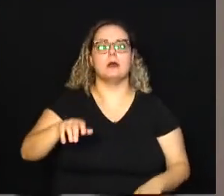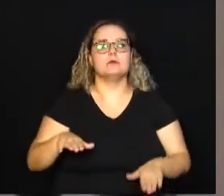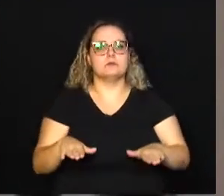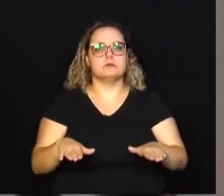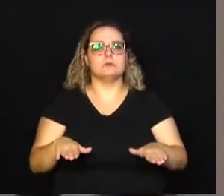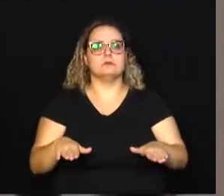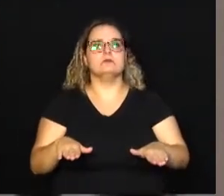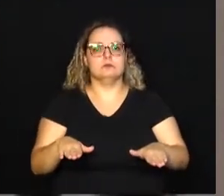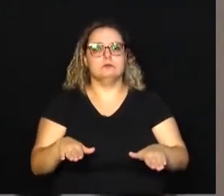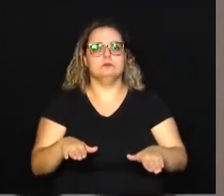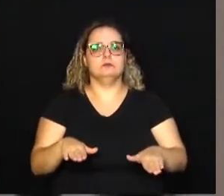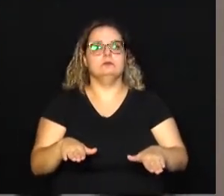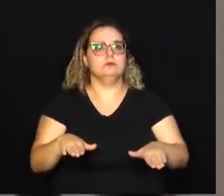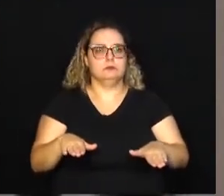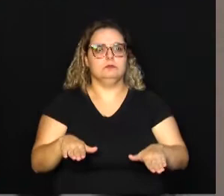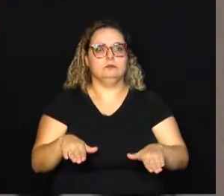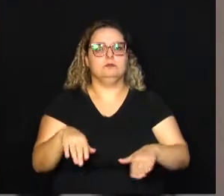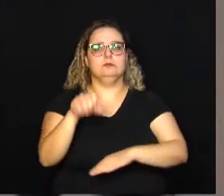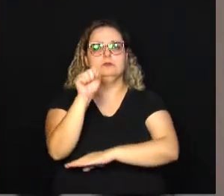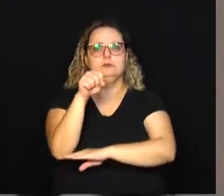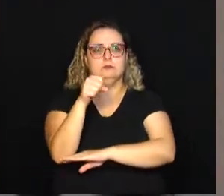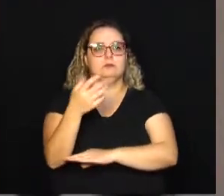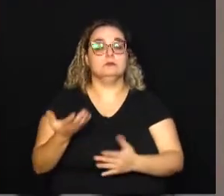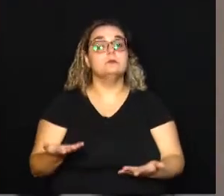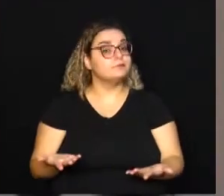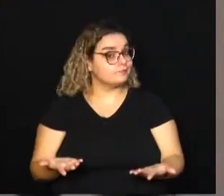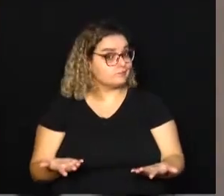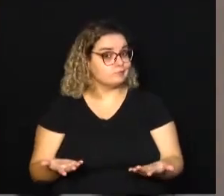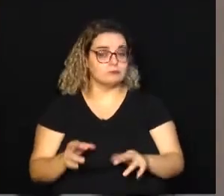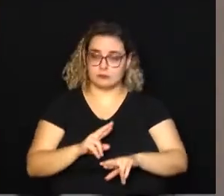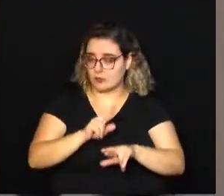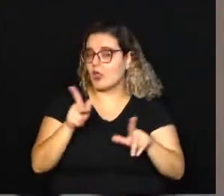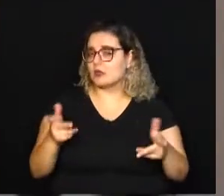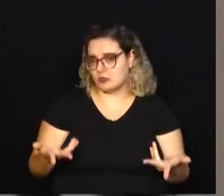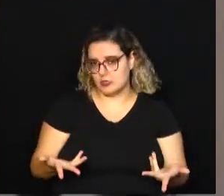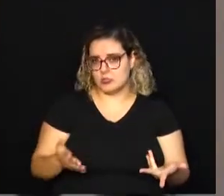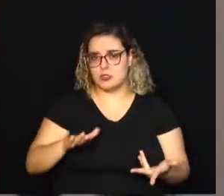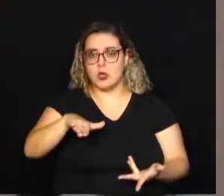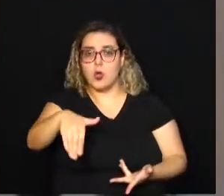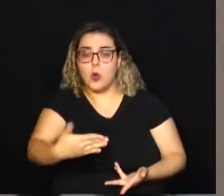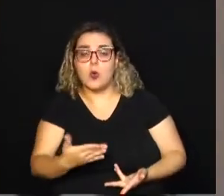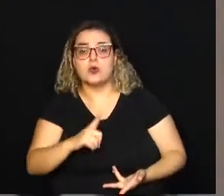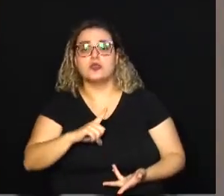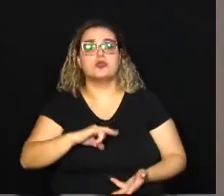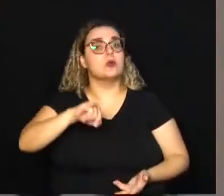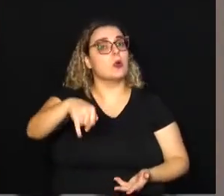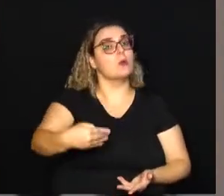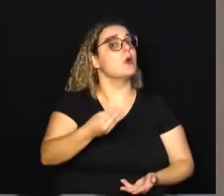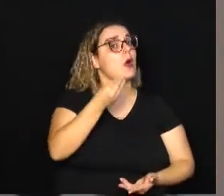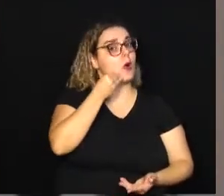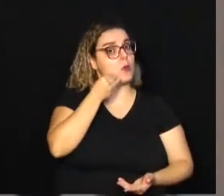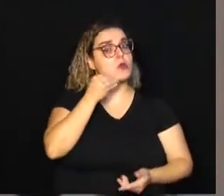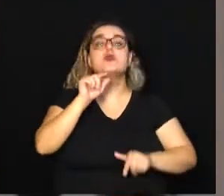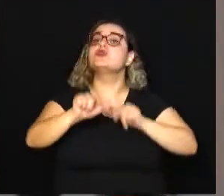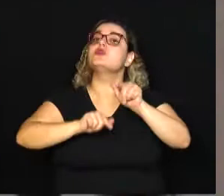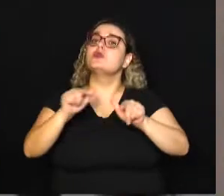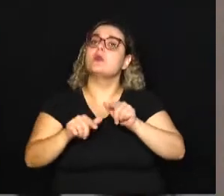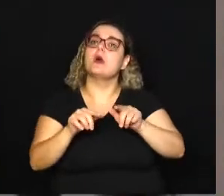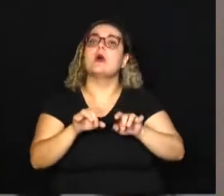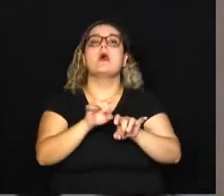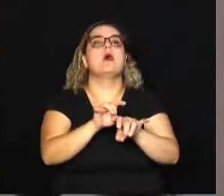nisso. Quando a gente teve a oportunidade de trabalhar de forma